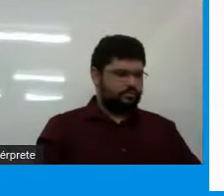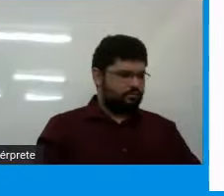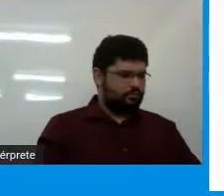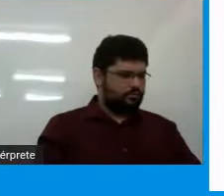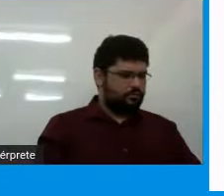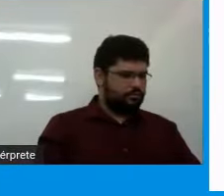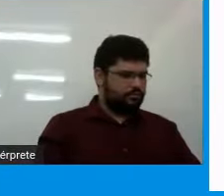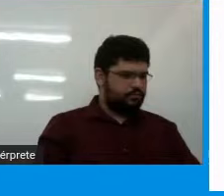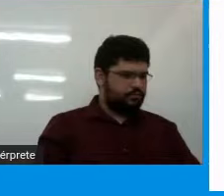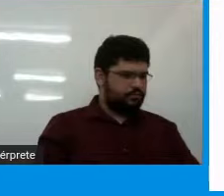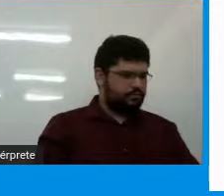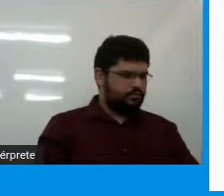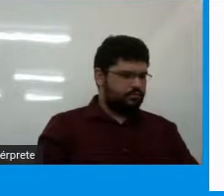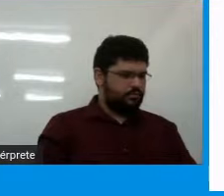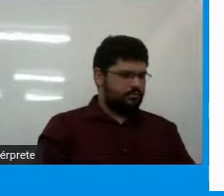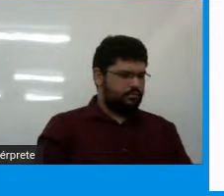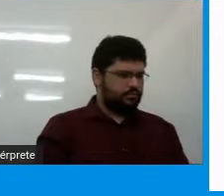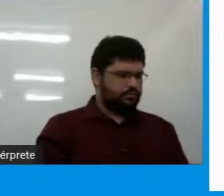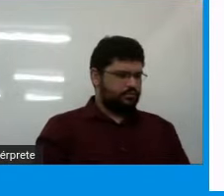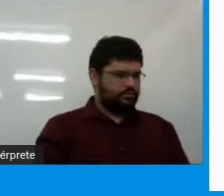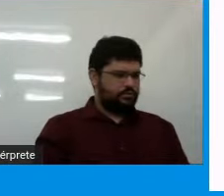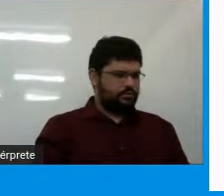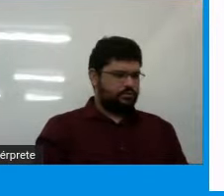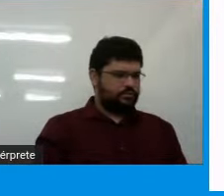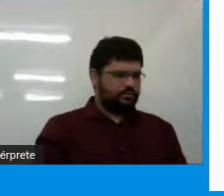Débora, é com você.